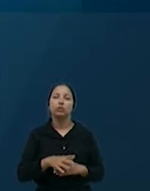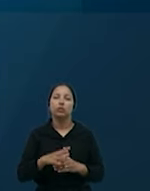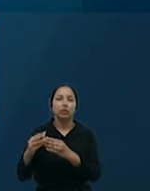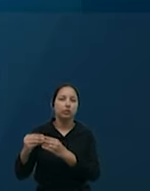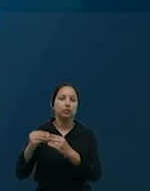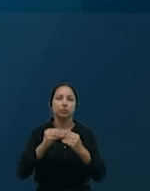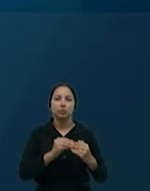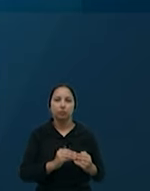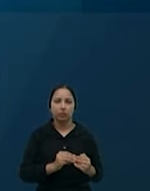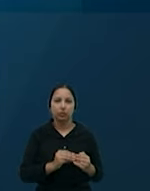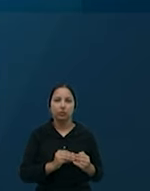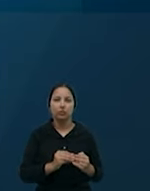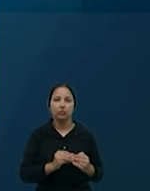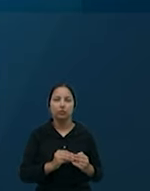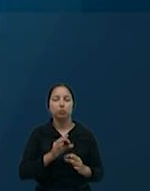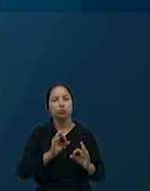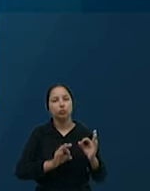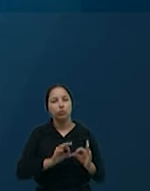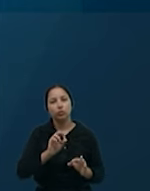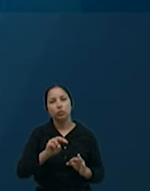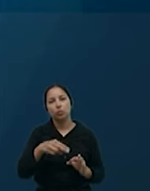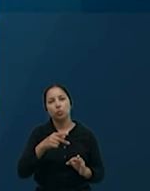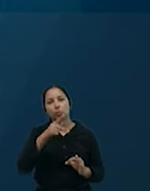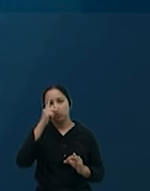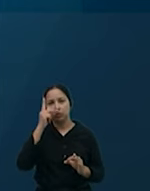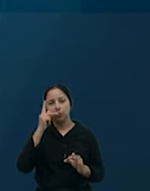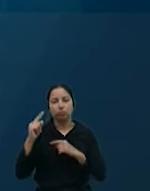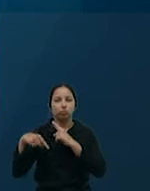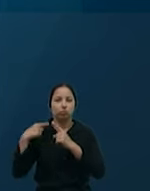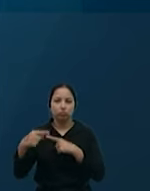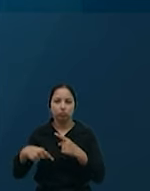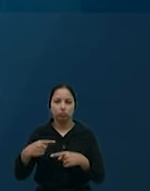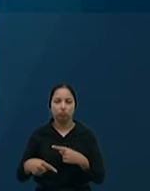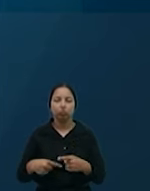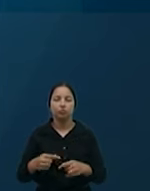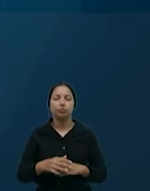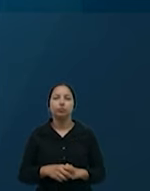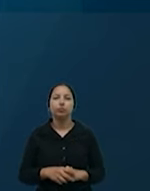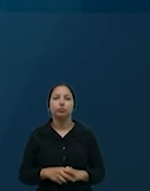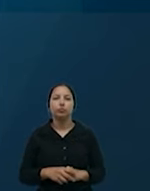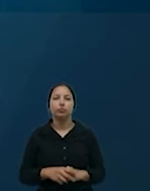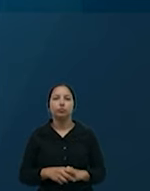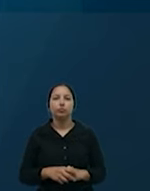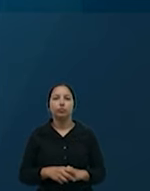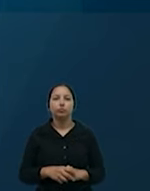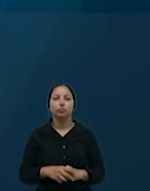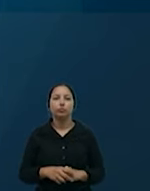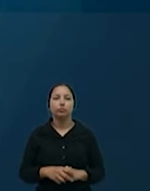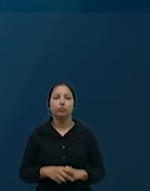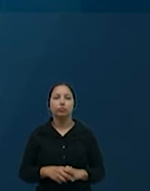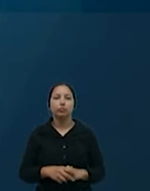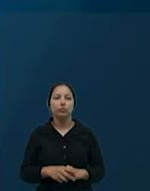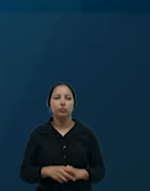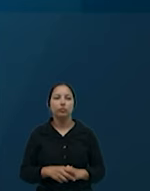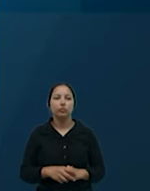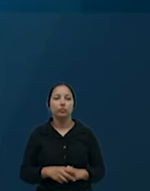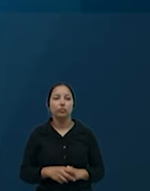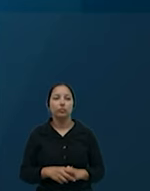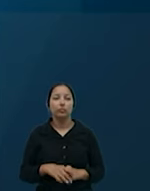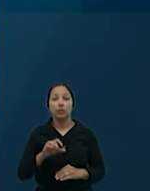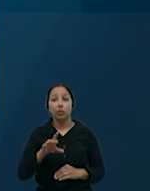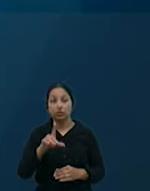seus sucessores, a reparação por dano moral. E essa aqui, caso prevaleça esse entendimento